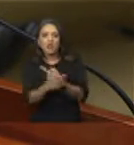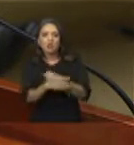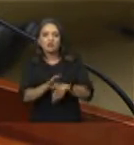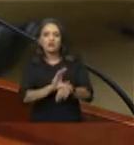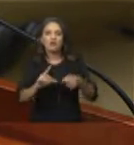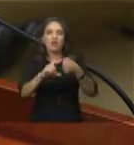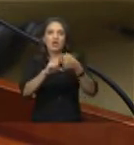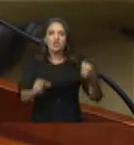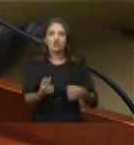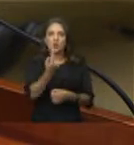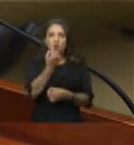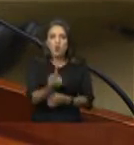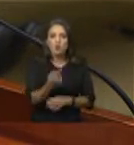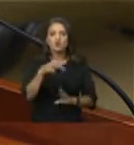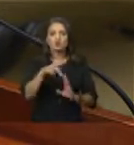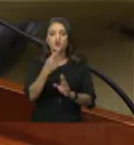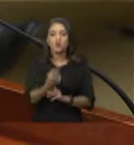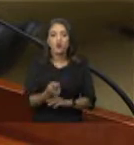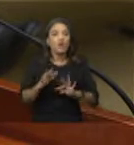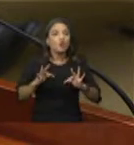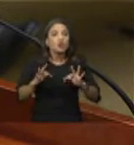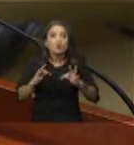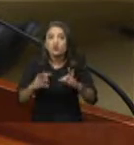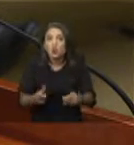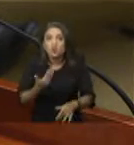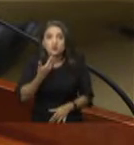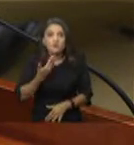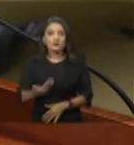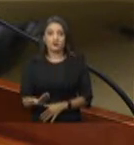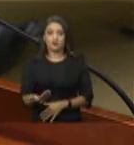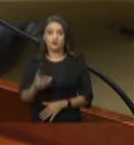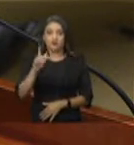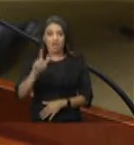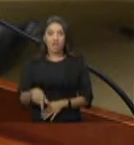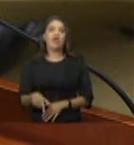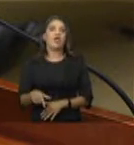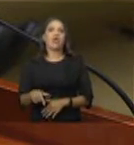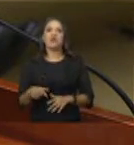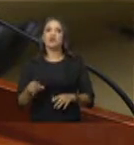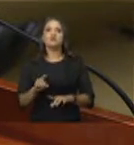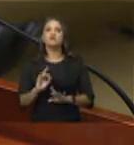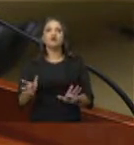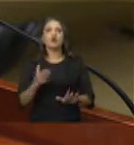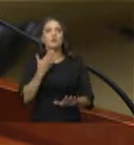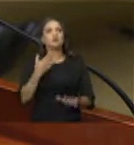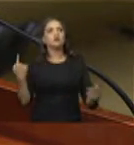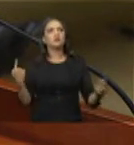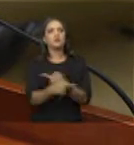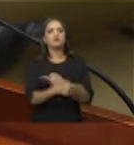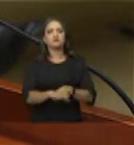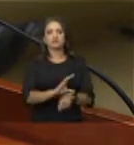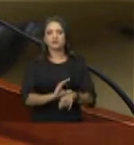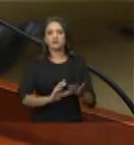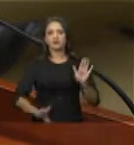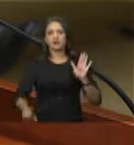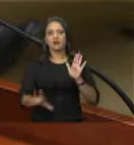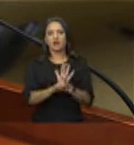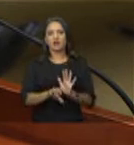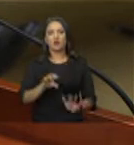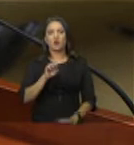do artigo primeiro em todos os seus dispositivos da mesma Lei 8